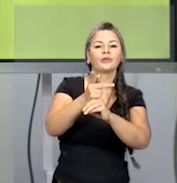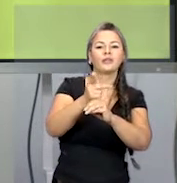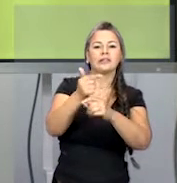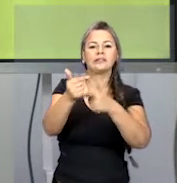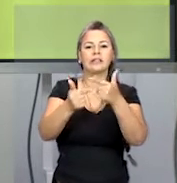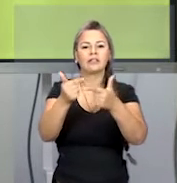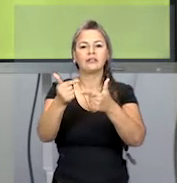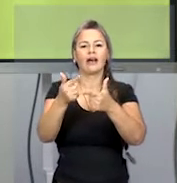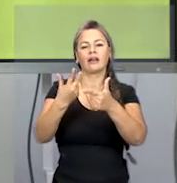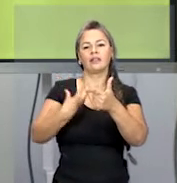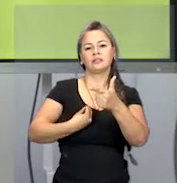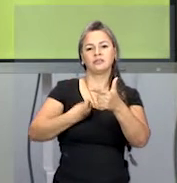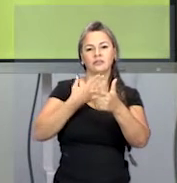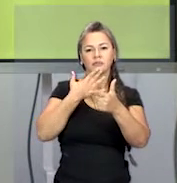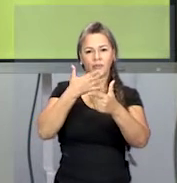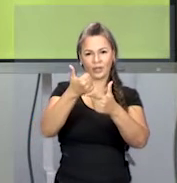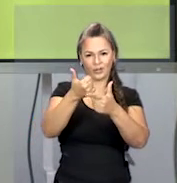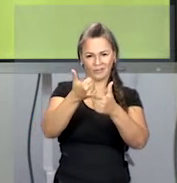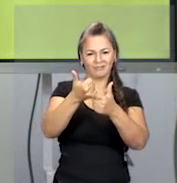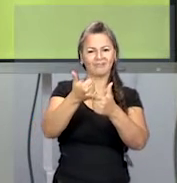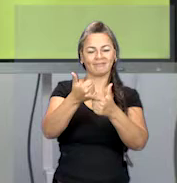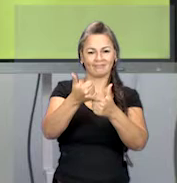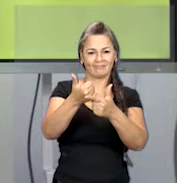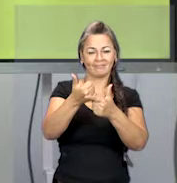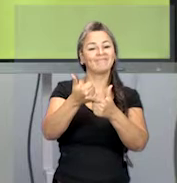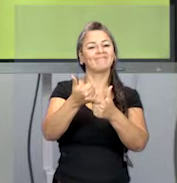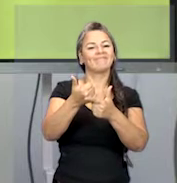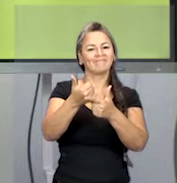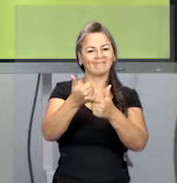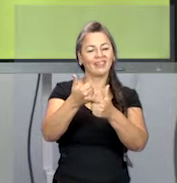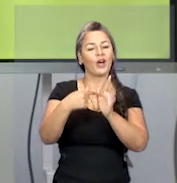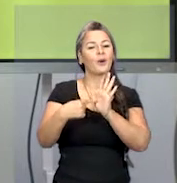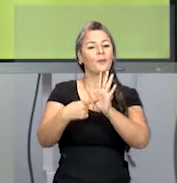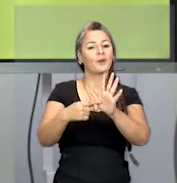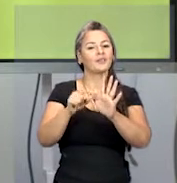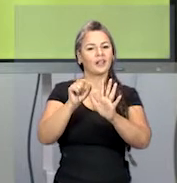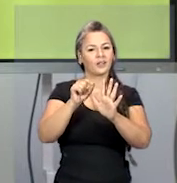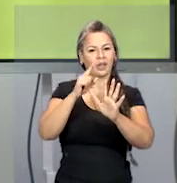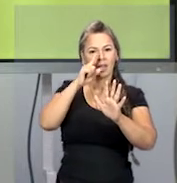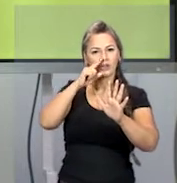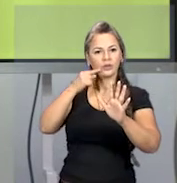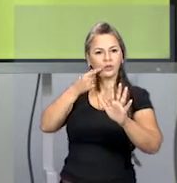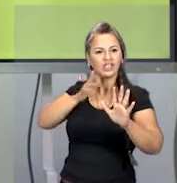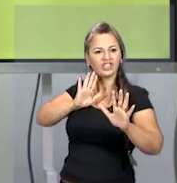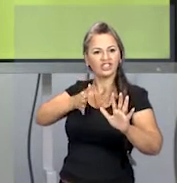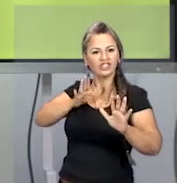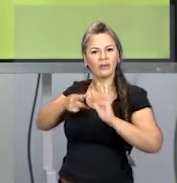que, nessa transformação da sociedade, que Durkheim apresenta de sociedades